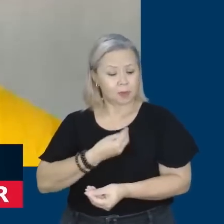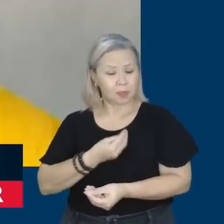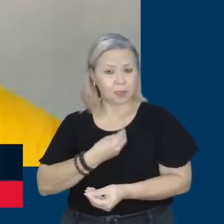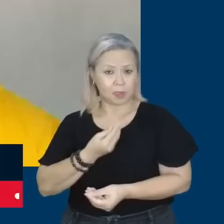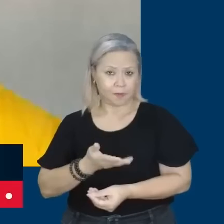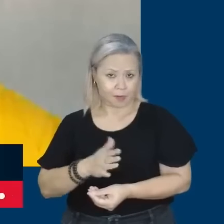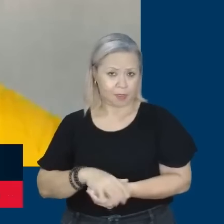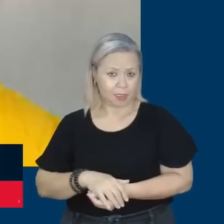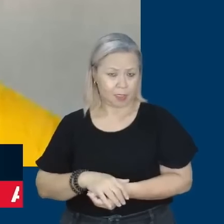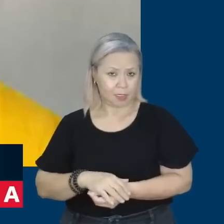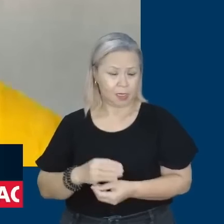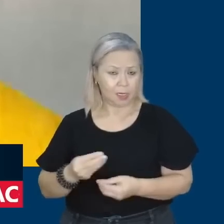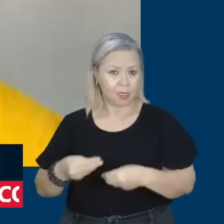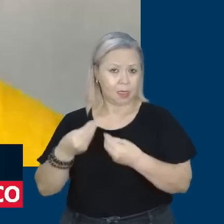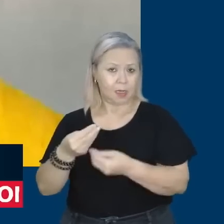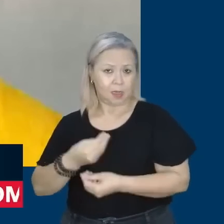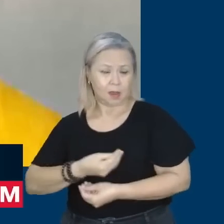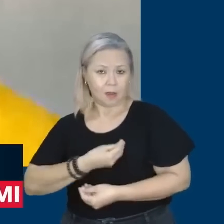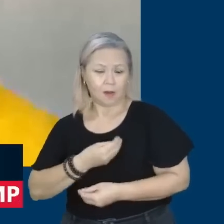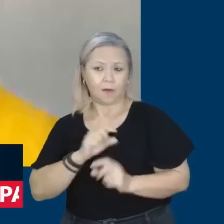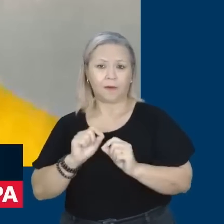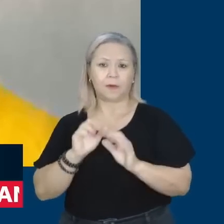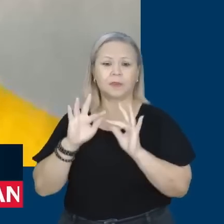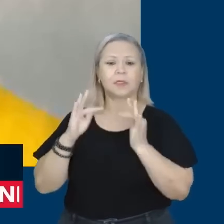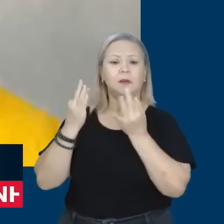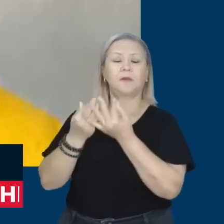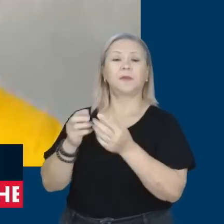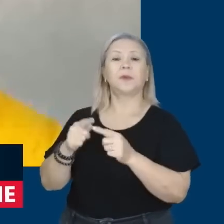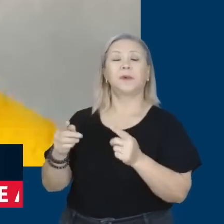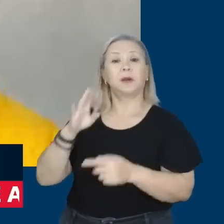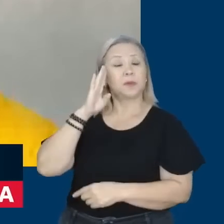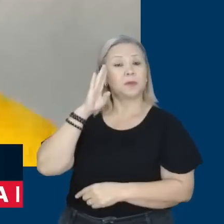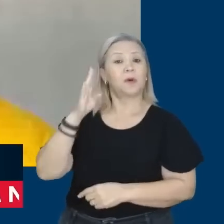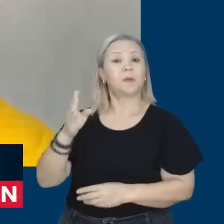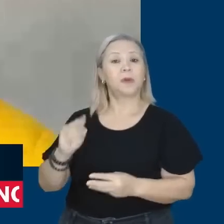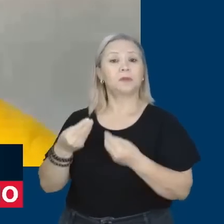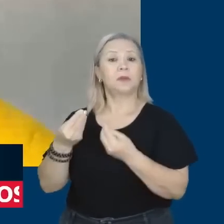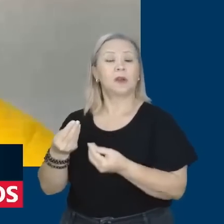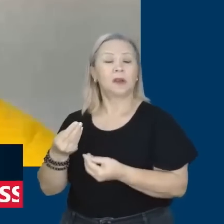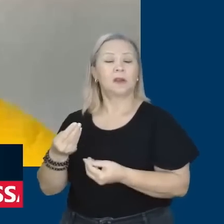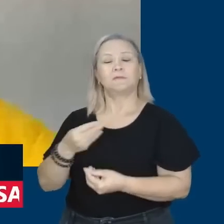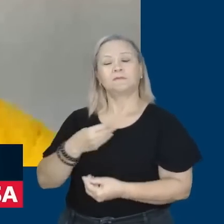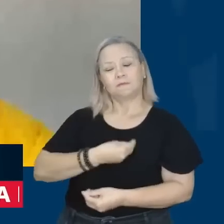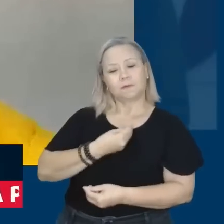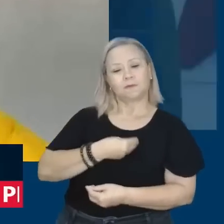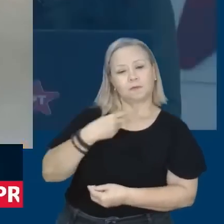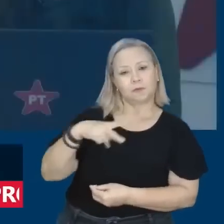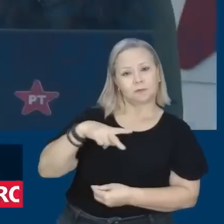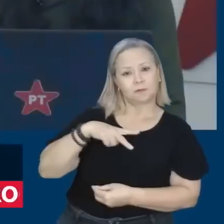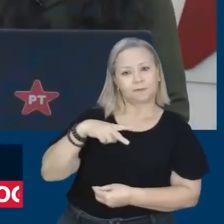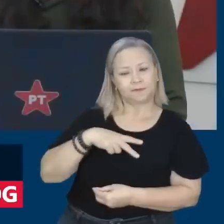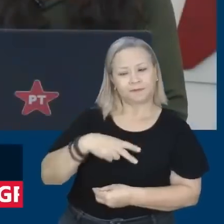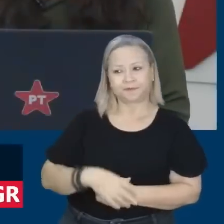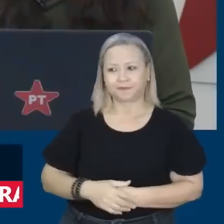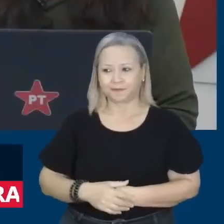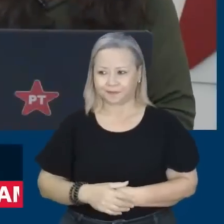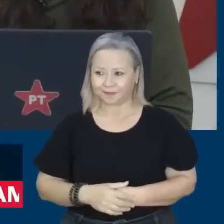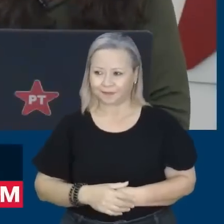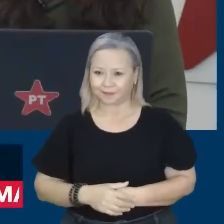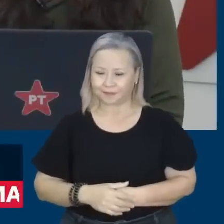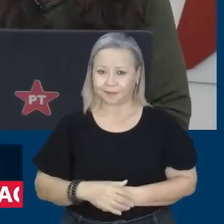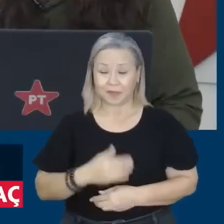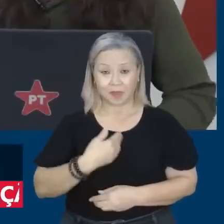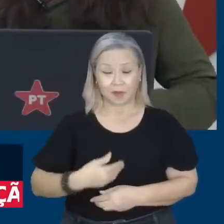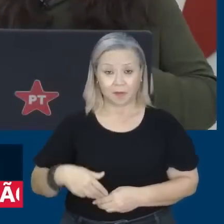principal, que contemple a nossa vida da família, mas principalmente contemple a nossa vida pessoal. Isso, Juliana. E o governo do